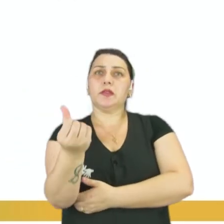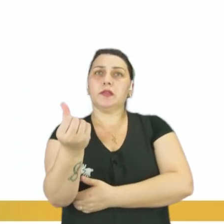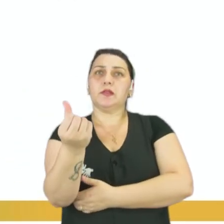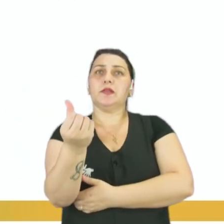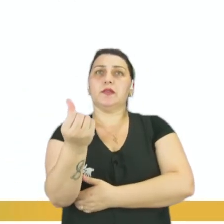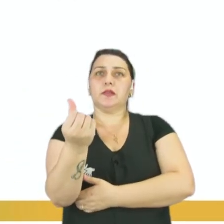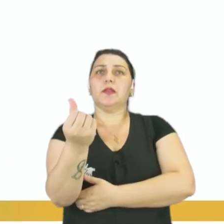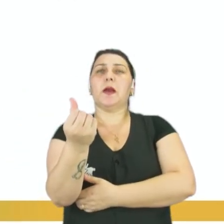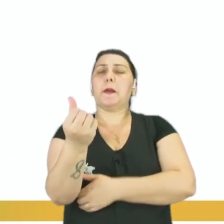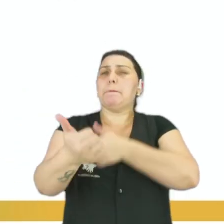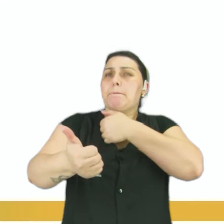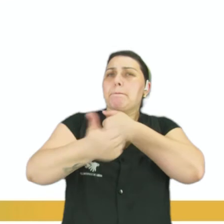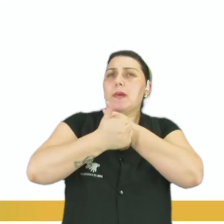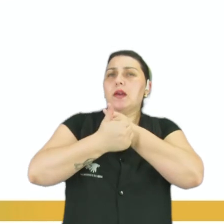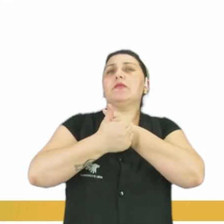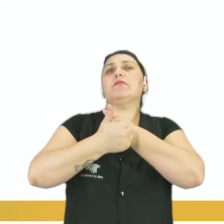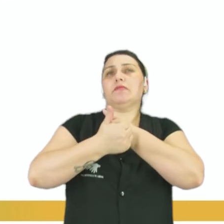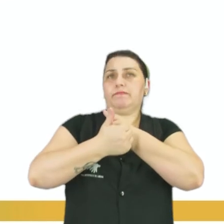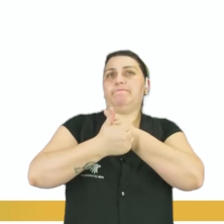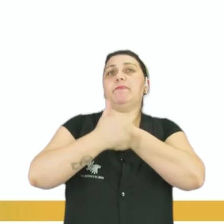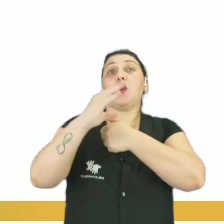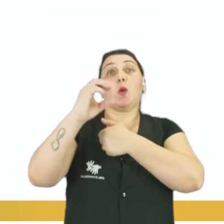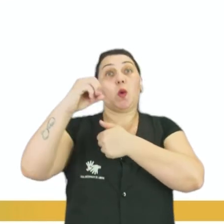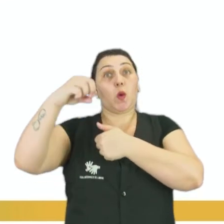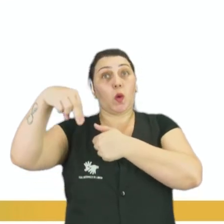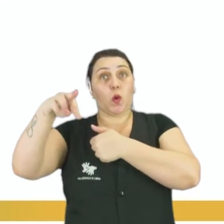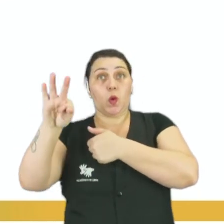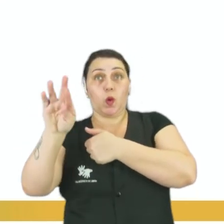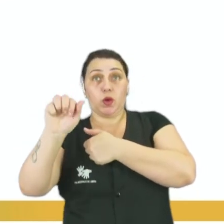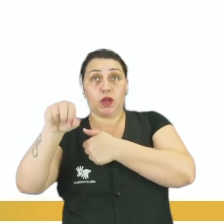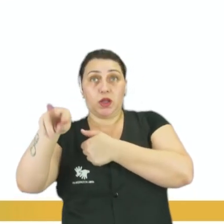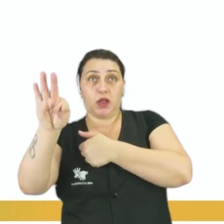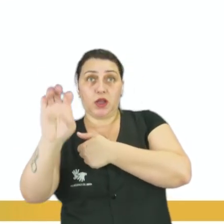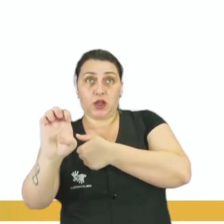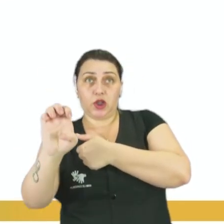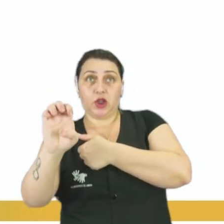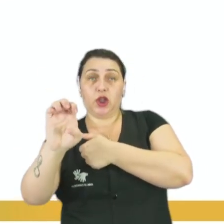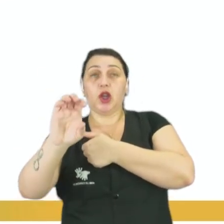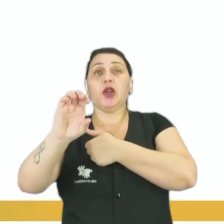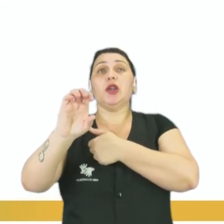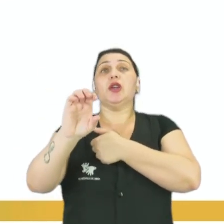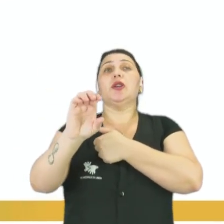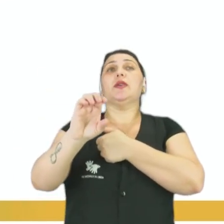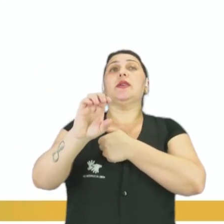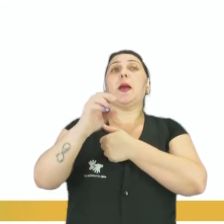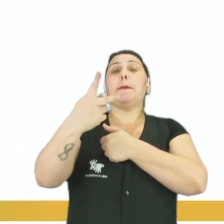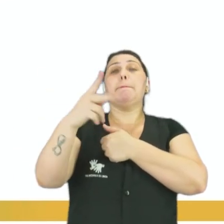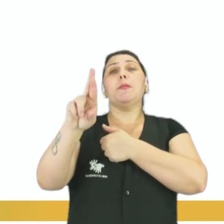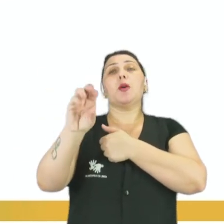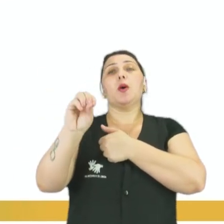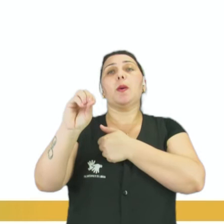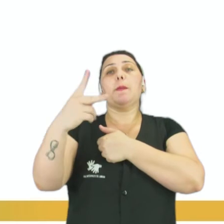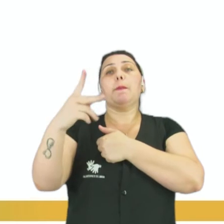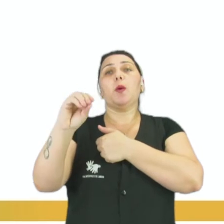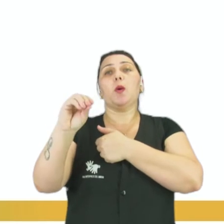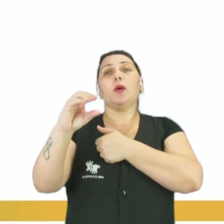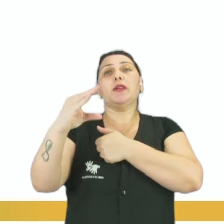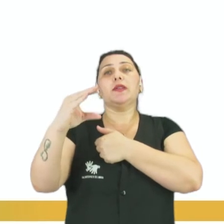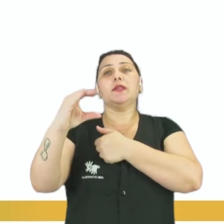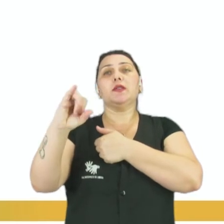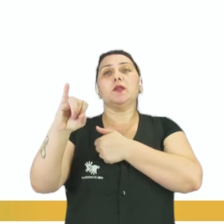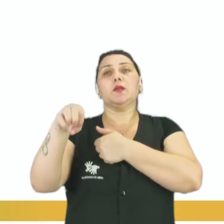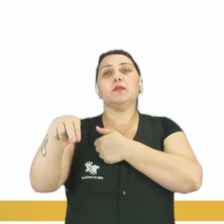sempre estar próximo de 1,6 e esse 1,6 nós chamamos na proporcionalidade de